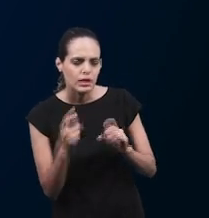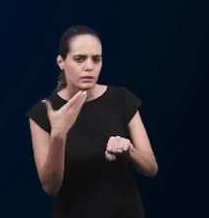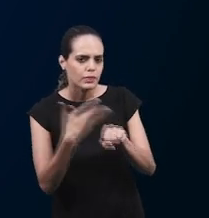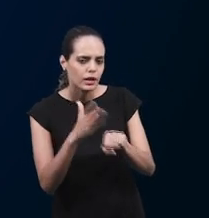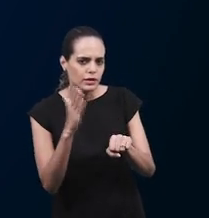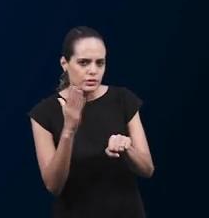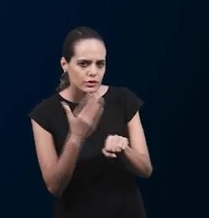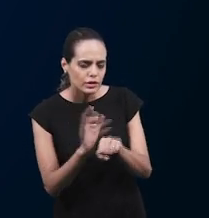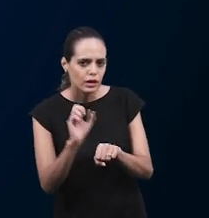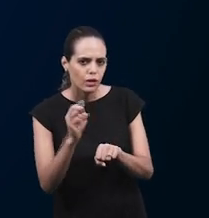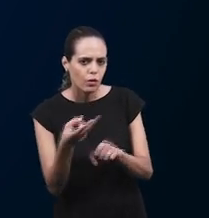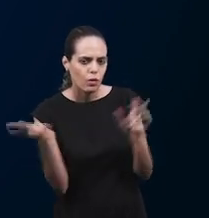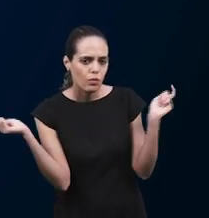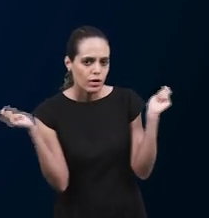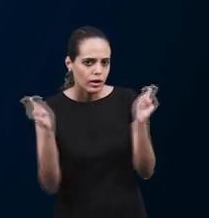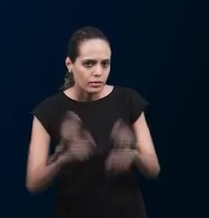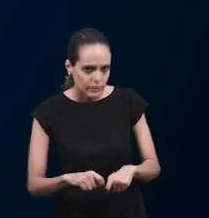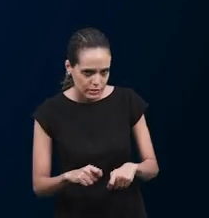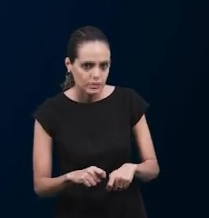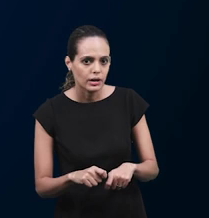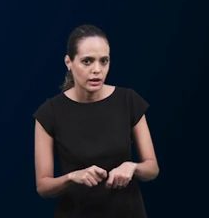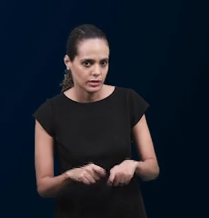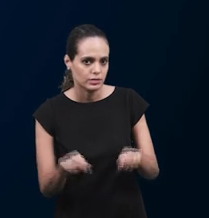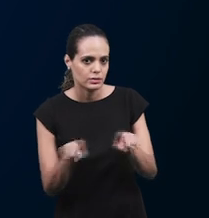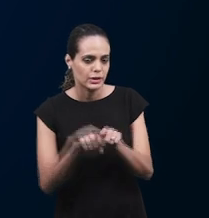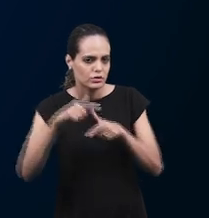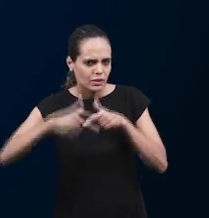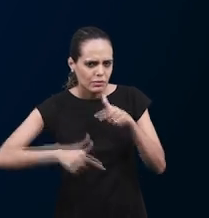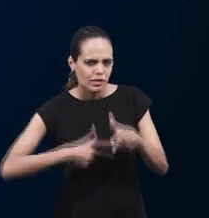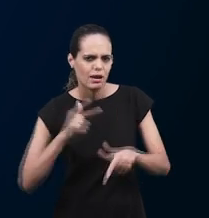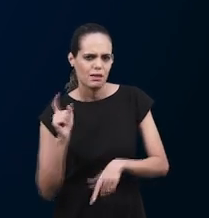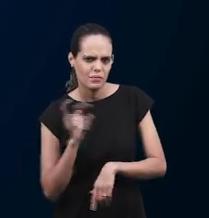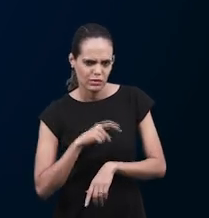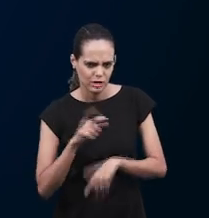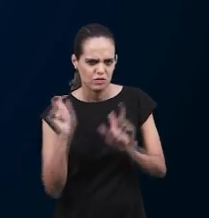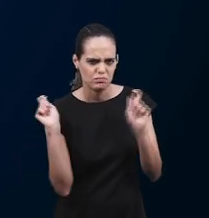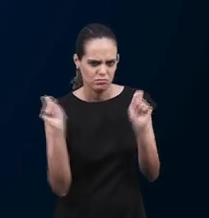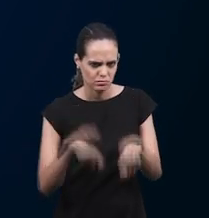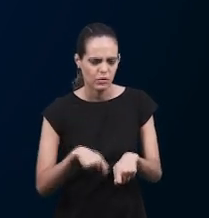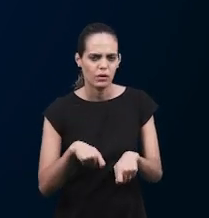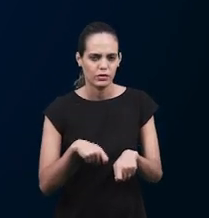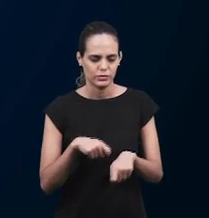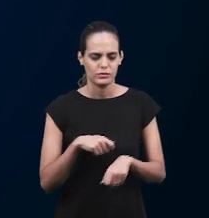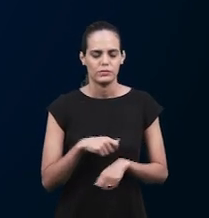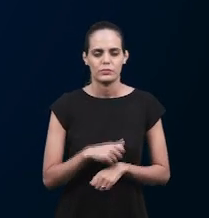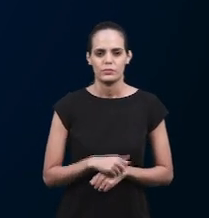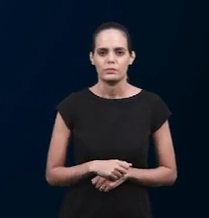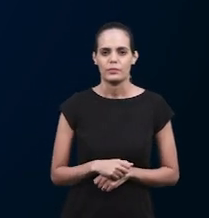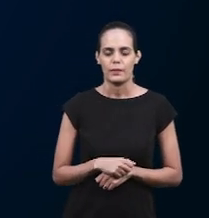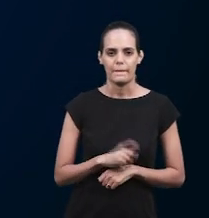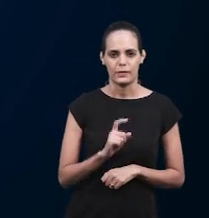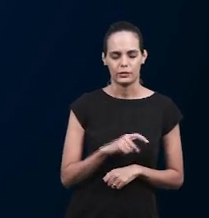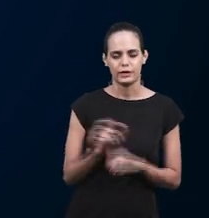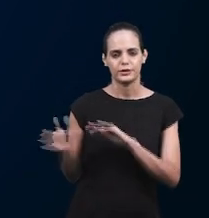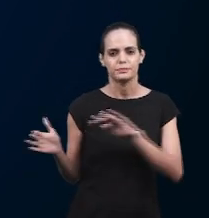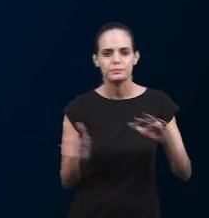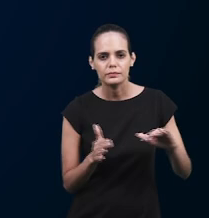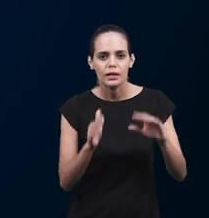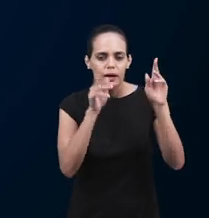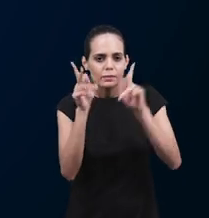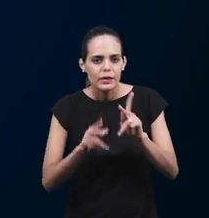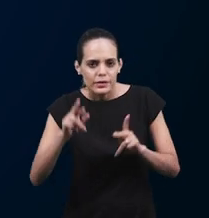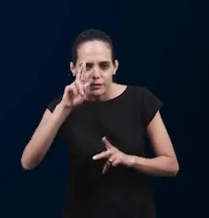perversa, que pratica ou é capaz de praticar crueldade ou também crimes. O Senhor pastor já deu o